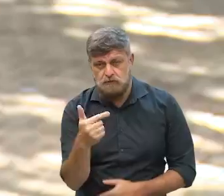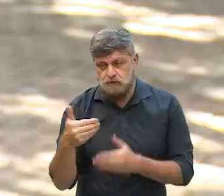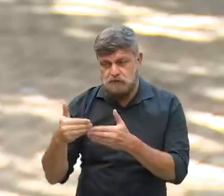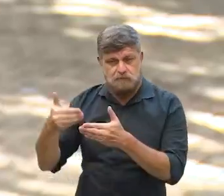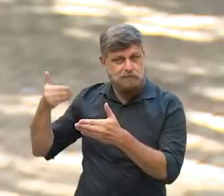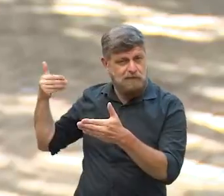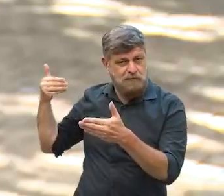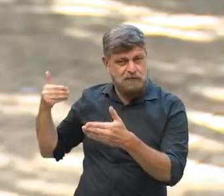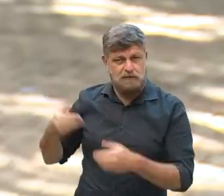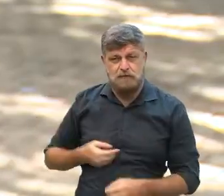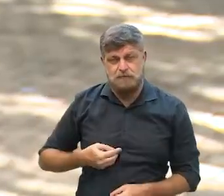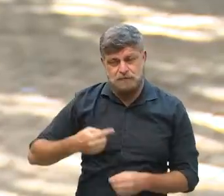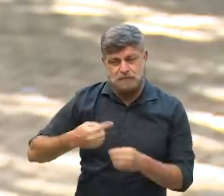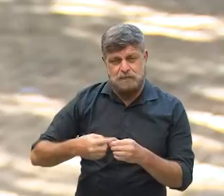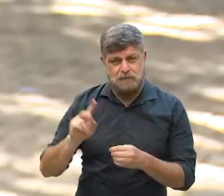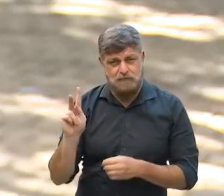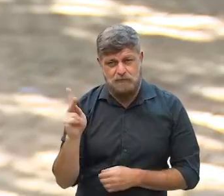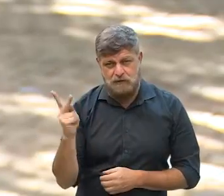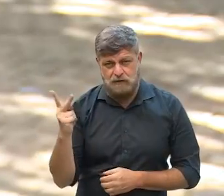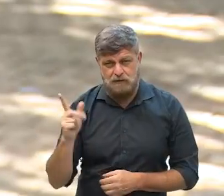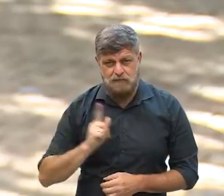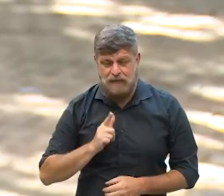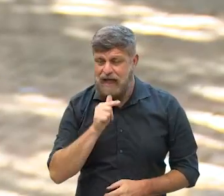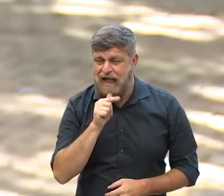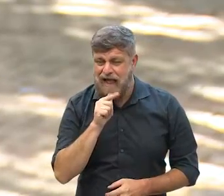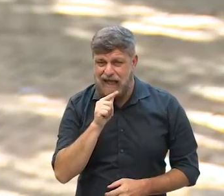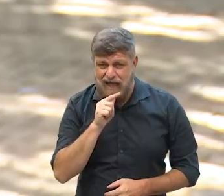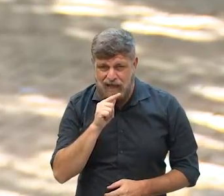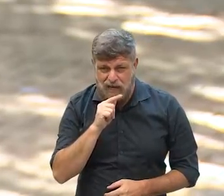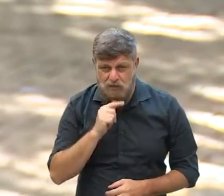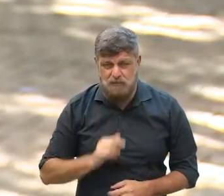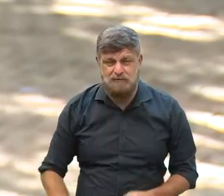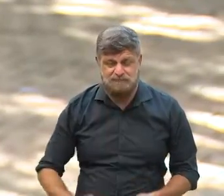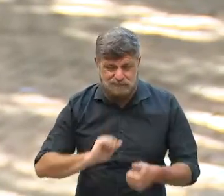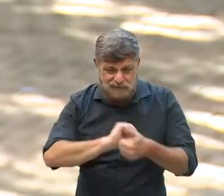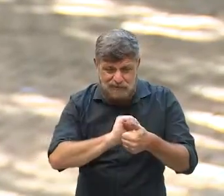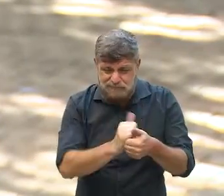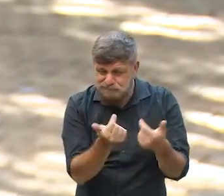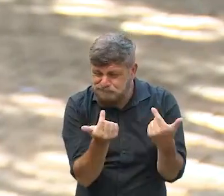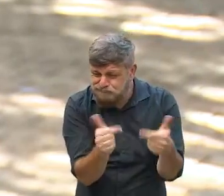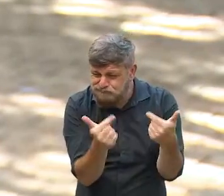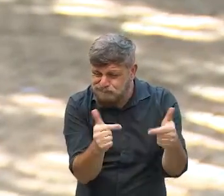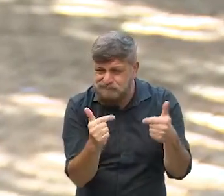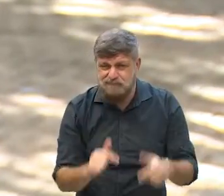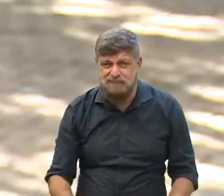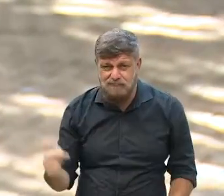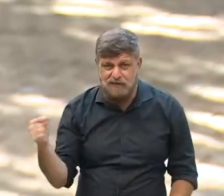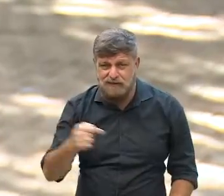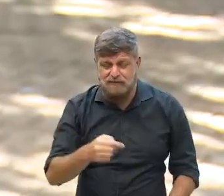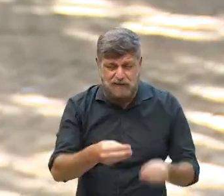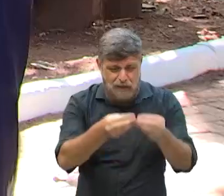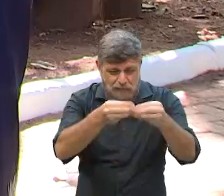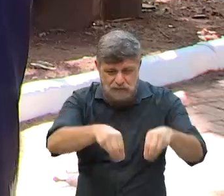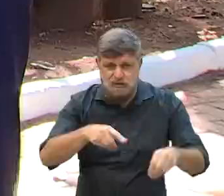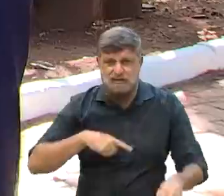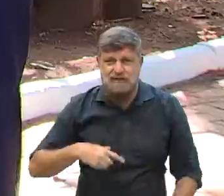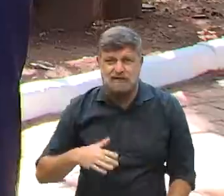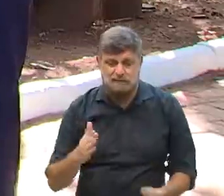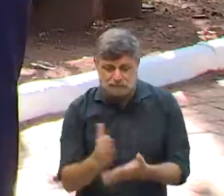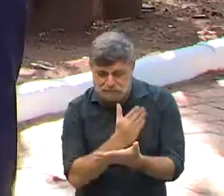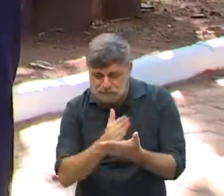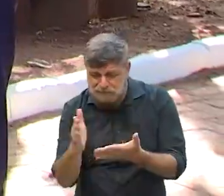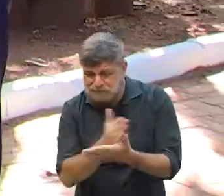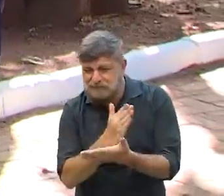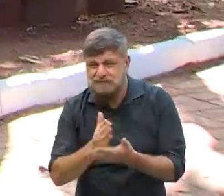na cidade a qualidade da água, né? Então o abastecimento de água da cidade era prejudicado, a forma de coleta. Então